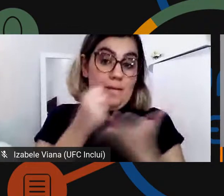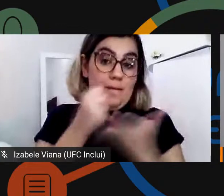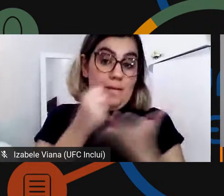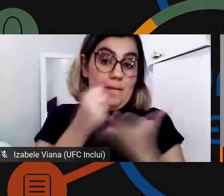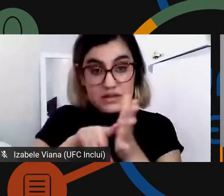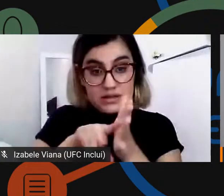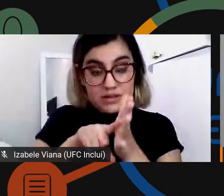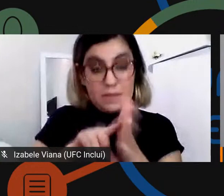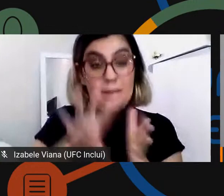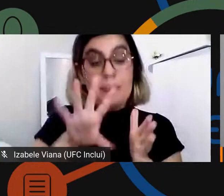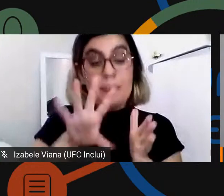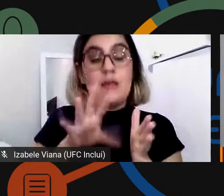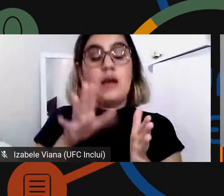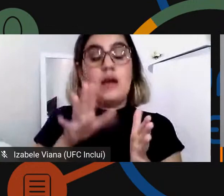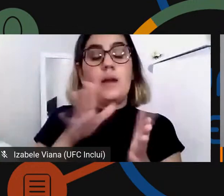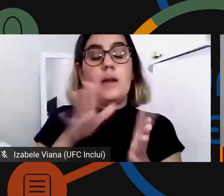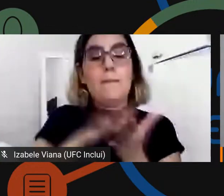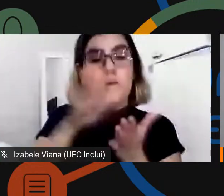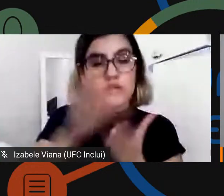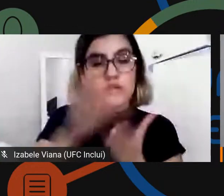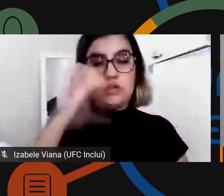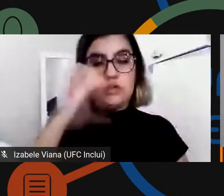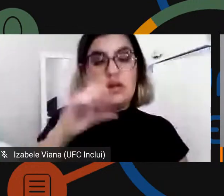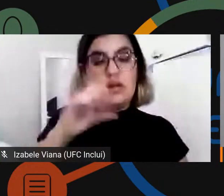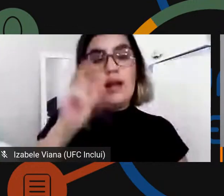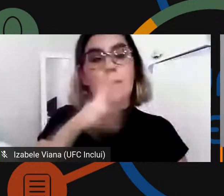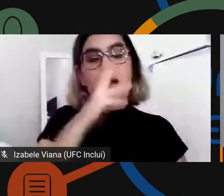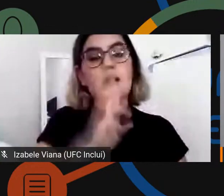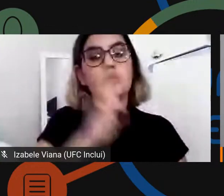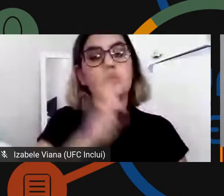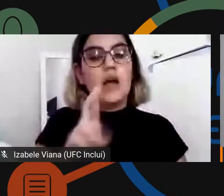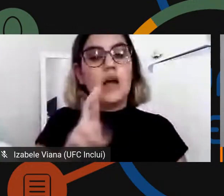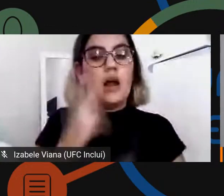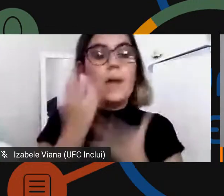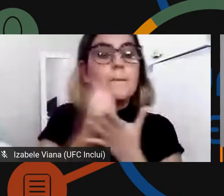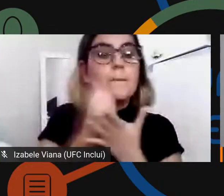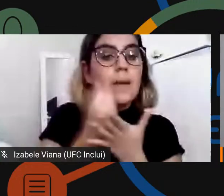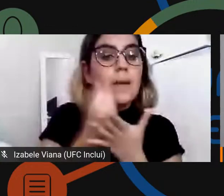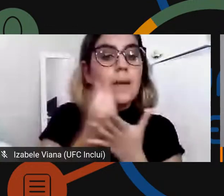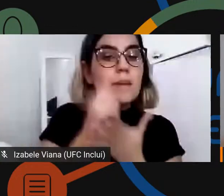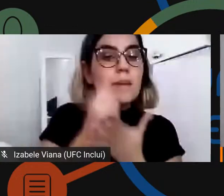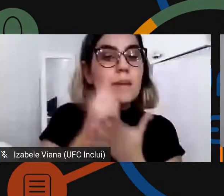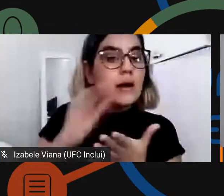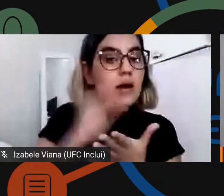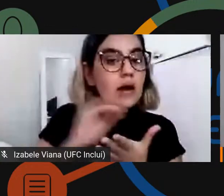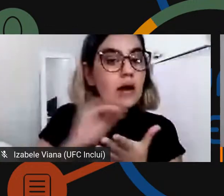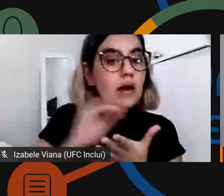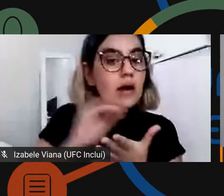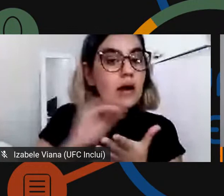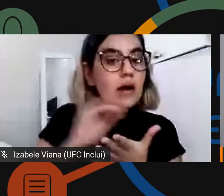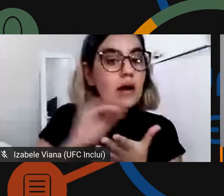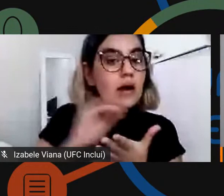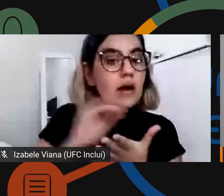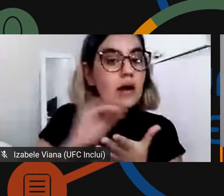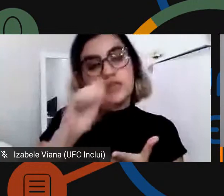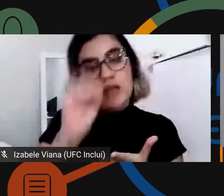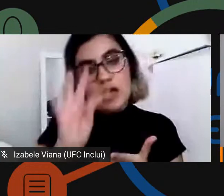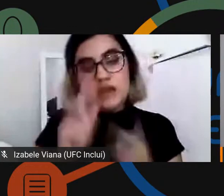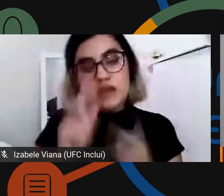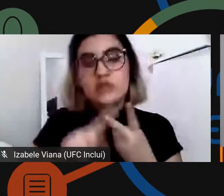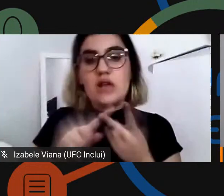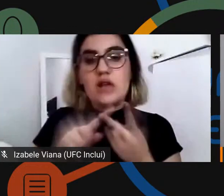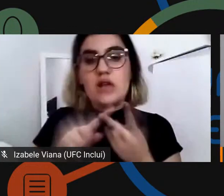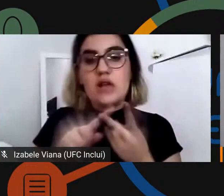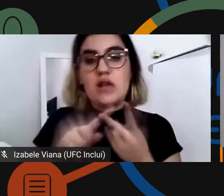faz. Os podcasts, que já é um trabalho de divulgação científica, os nossos artigos publicados em periódicos, em anais de